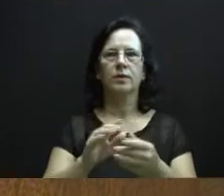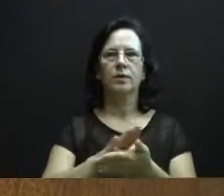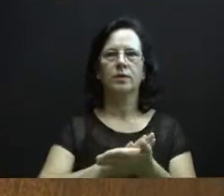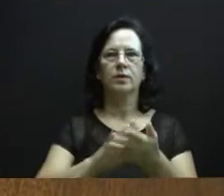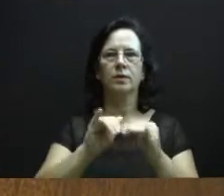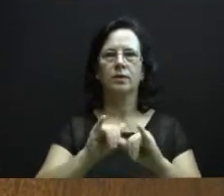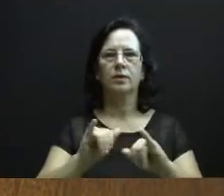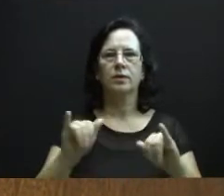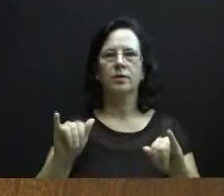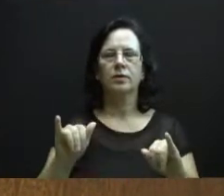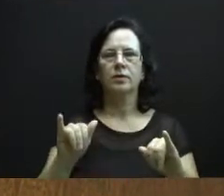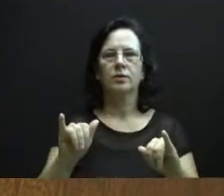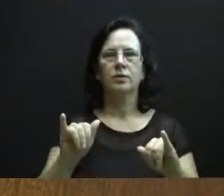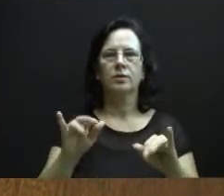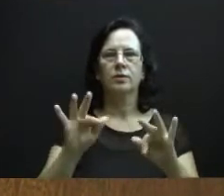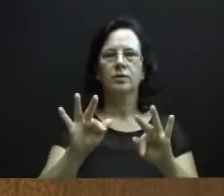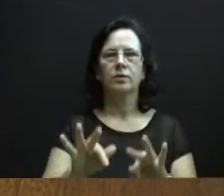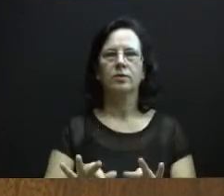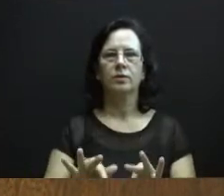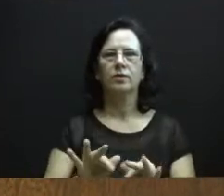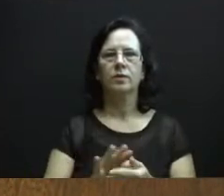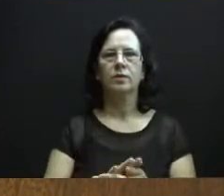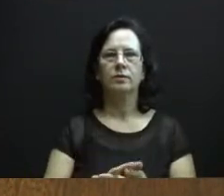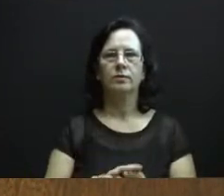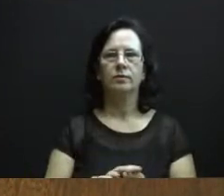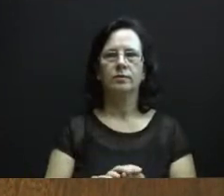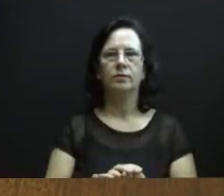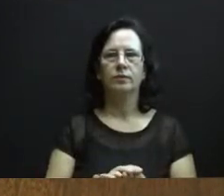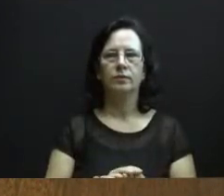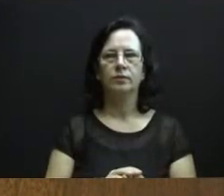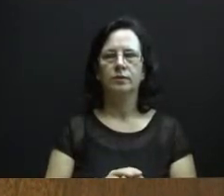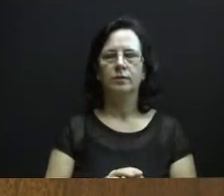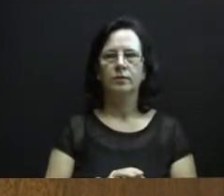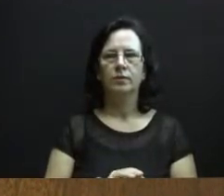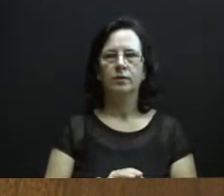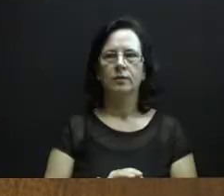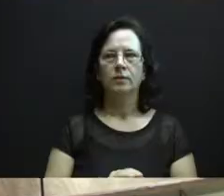e nada mais havendo a tratar declara encerrada a presente sessão